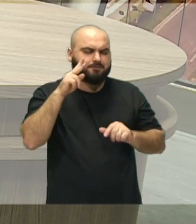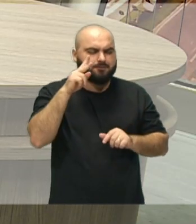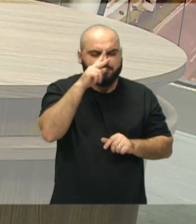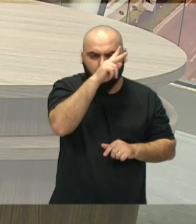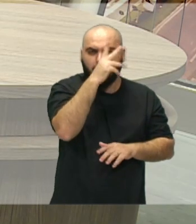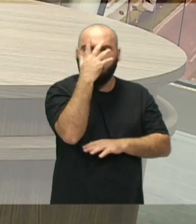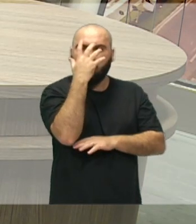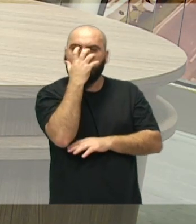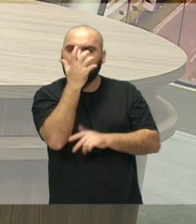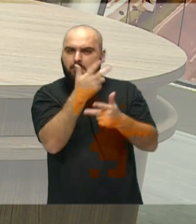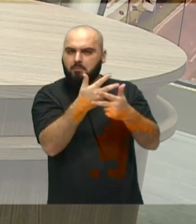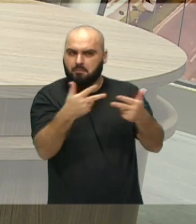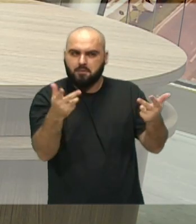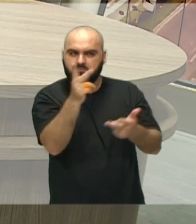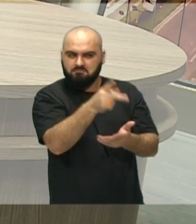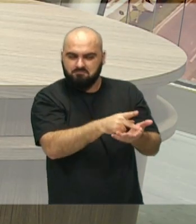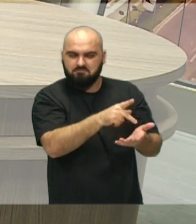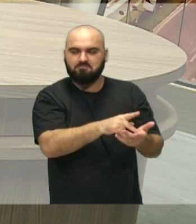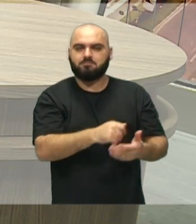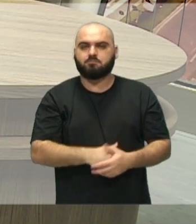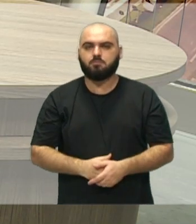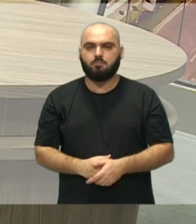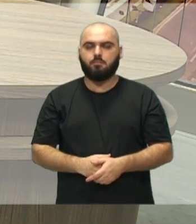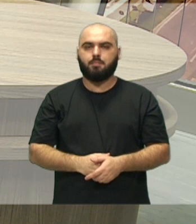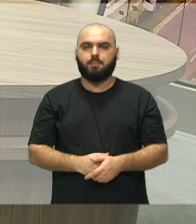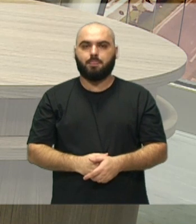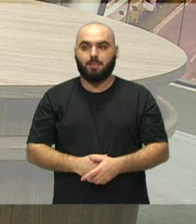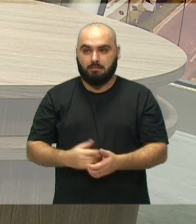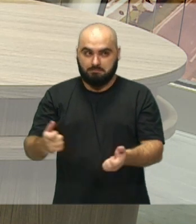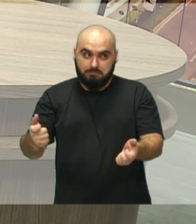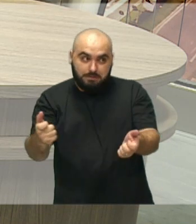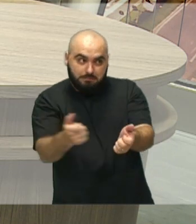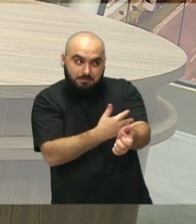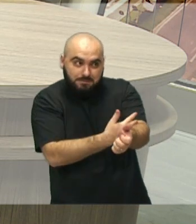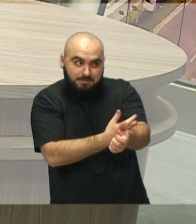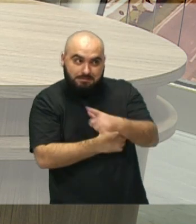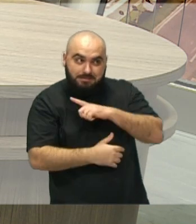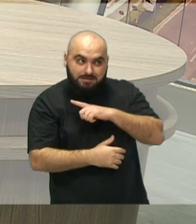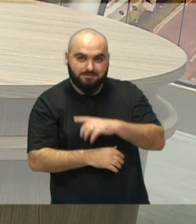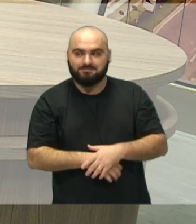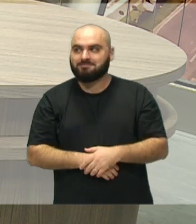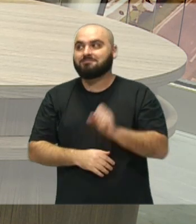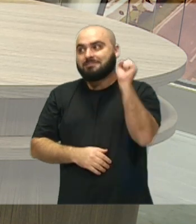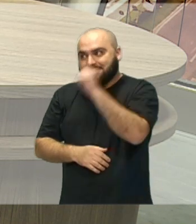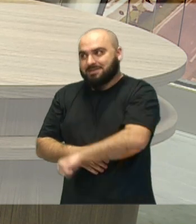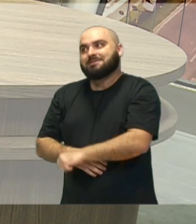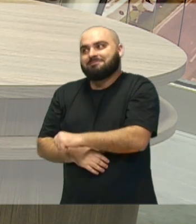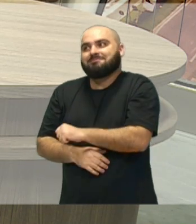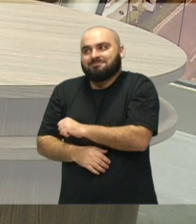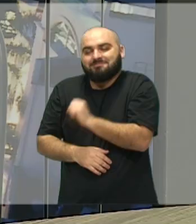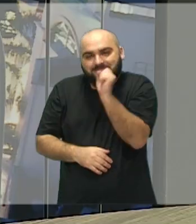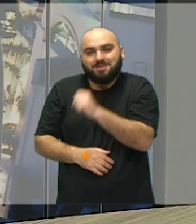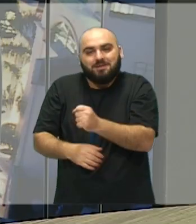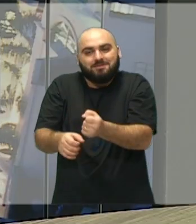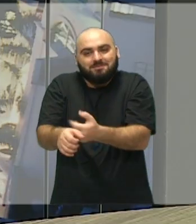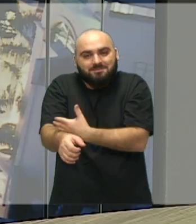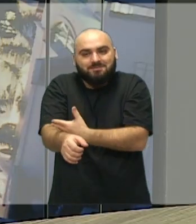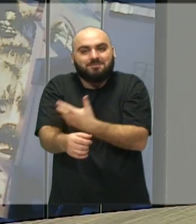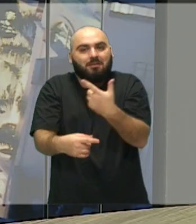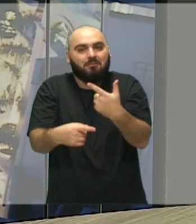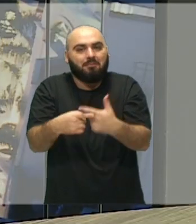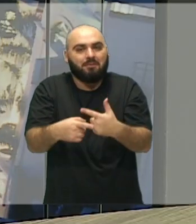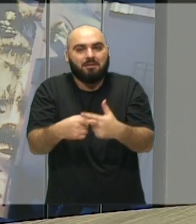plataformas, né? Ainda está emocionada? Como é que é? Né? É uma coisa muito inesperada para